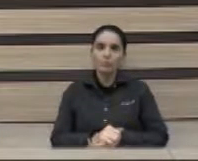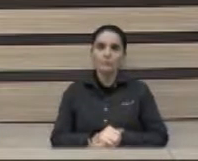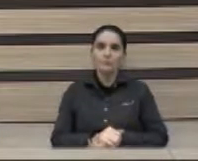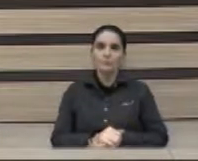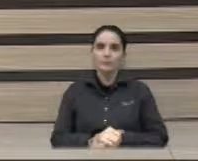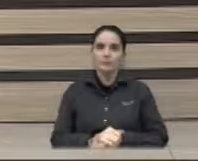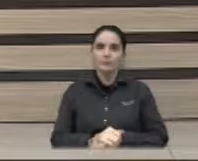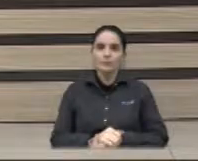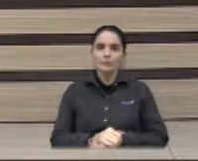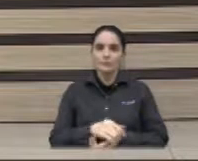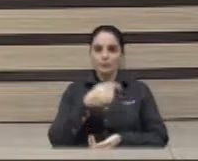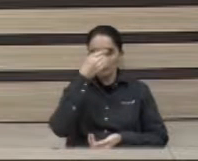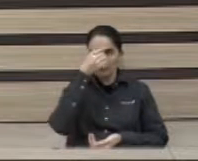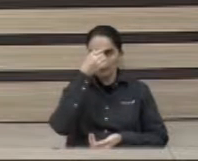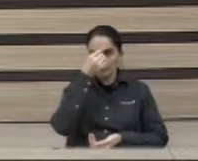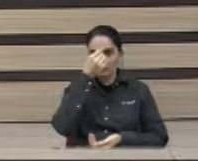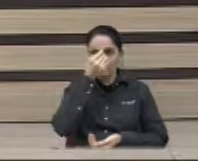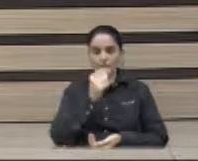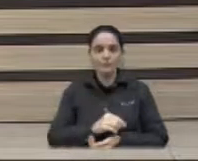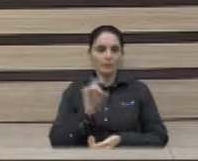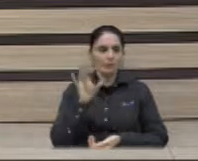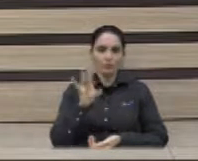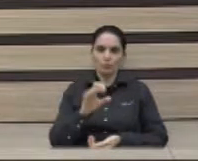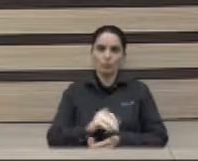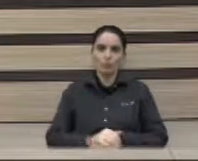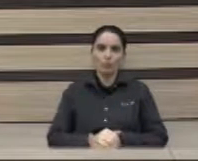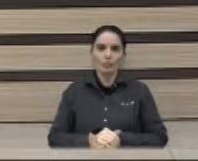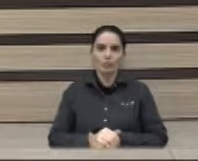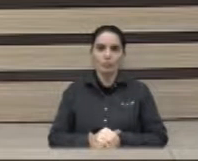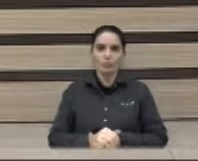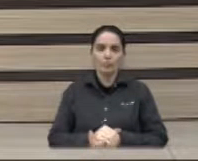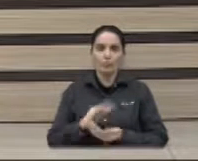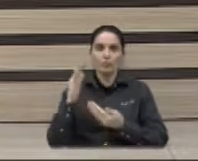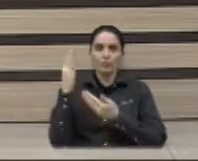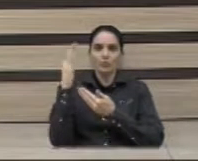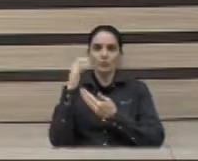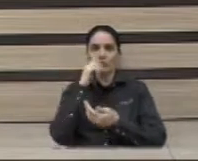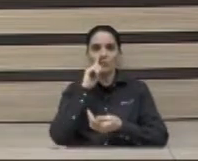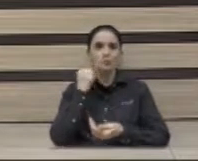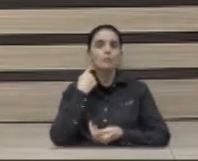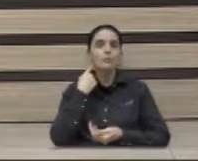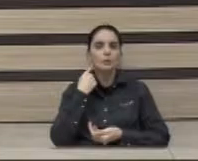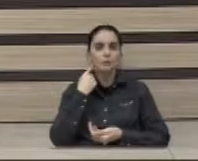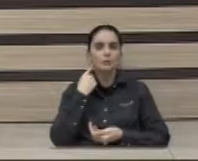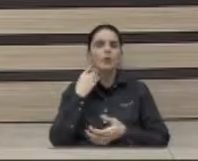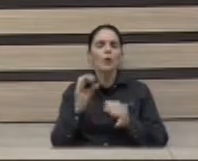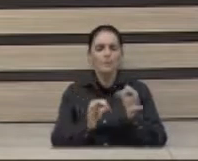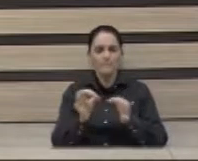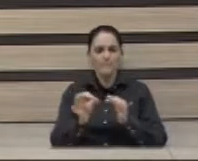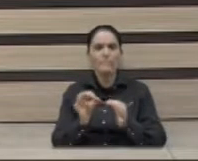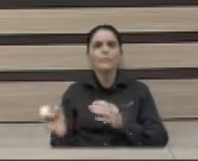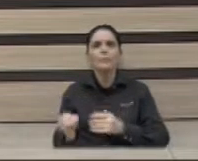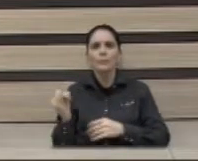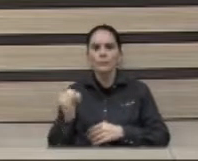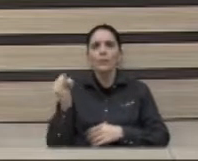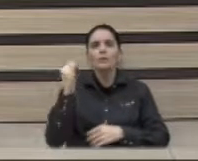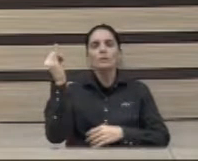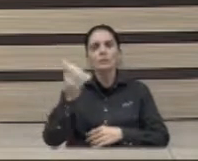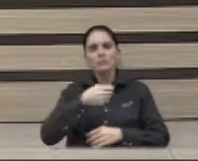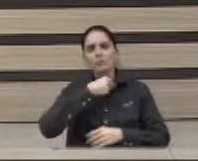vereador Jorge de Freitas. Só para parabenizar o autor, Nilton Santos, os autores da emenda. Um projeto muito importante, com